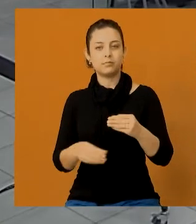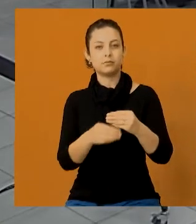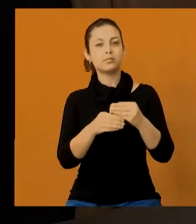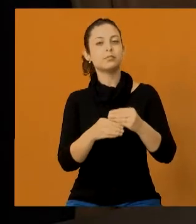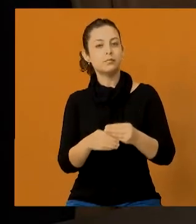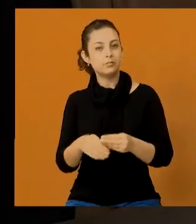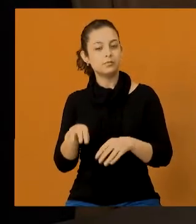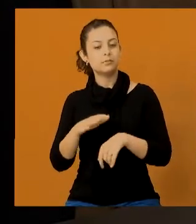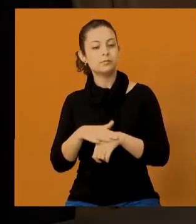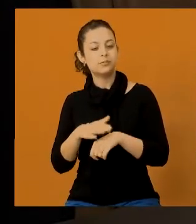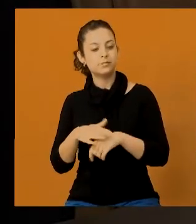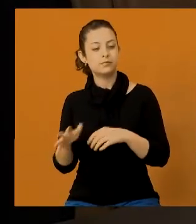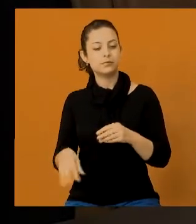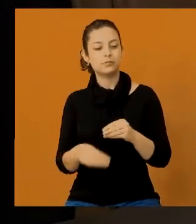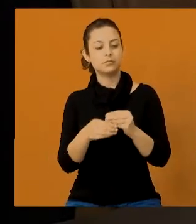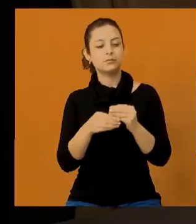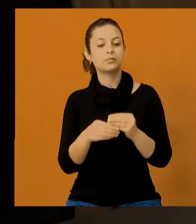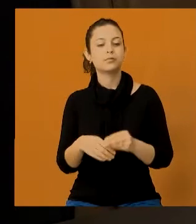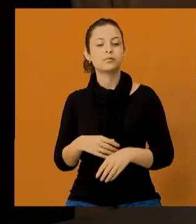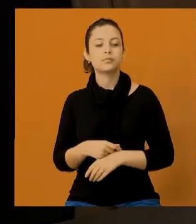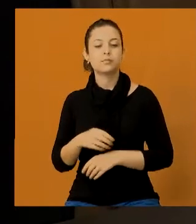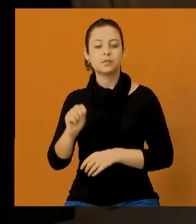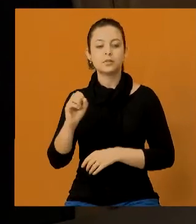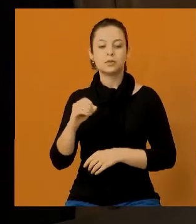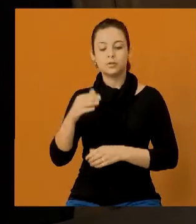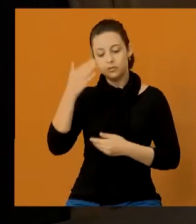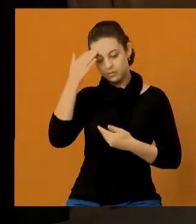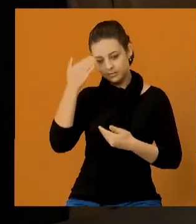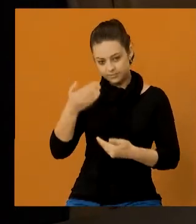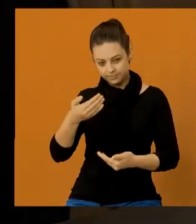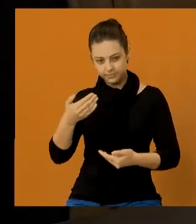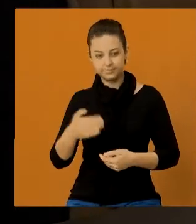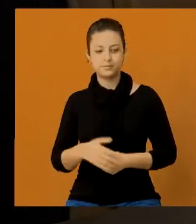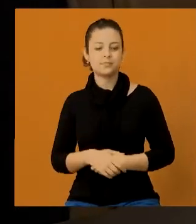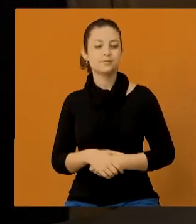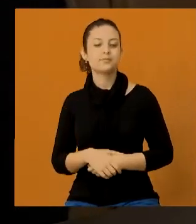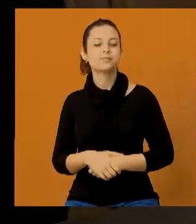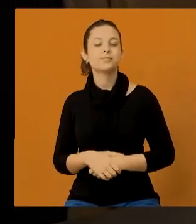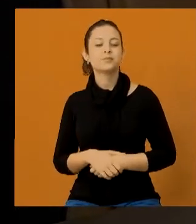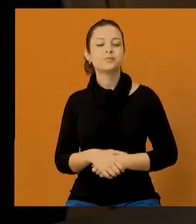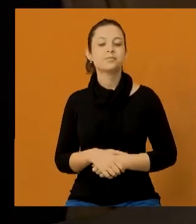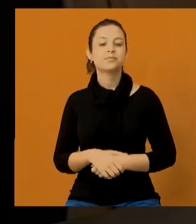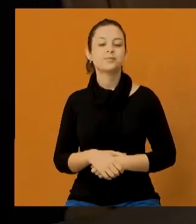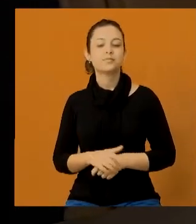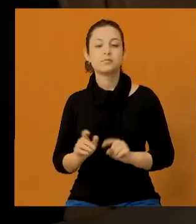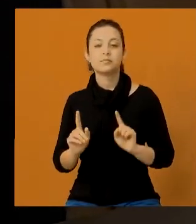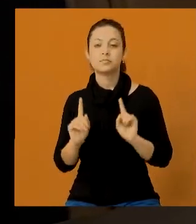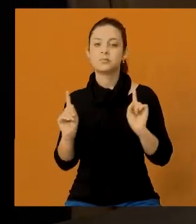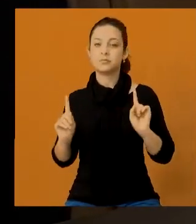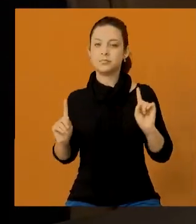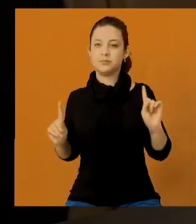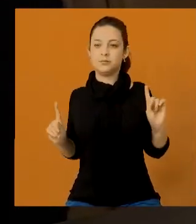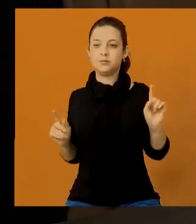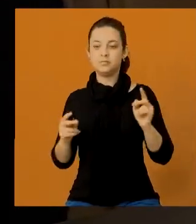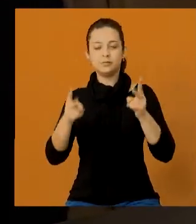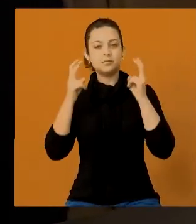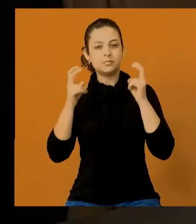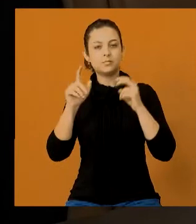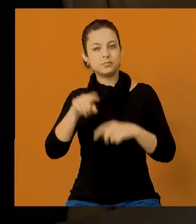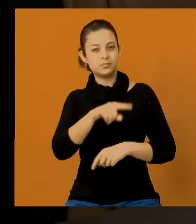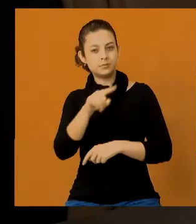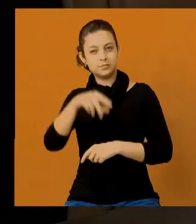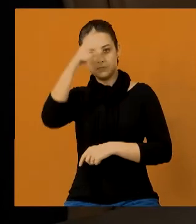emenda em cima desse projeto. Até a Sônia me agradeceu, eu lembro disso um dia, né, Sônia? E aí eu vejo que esse veto